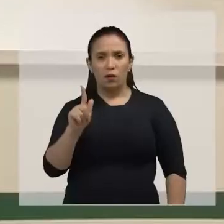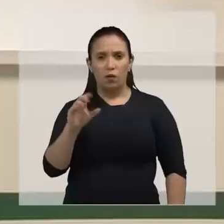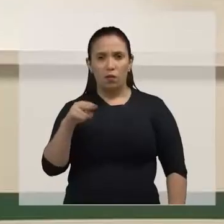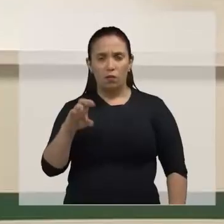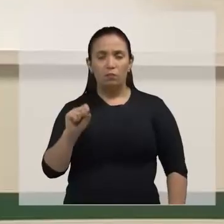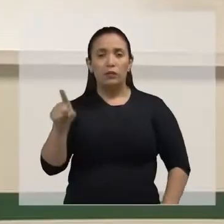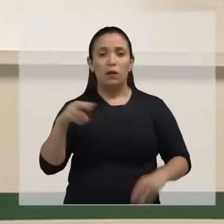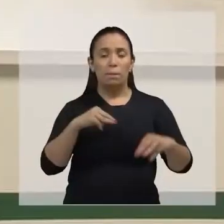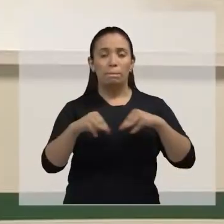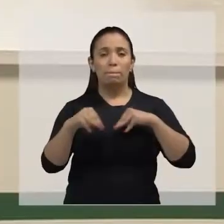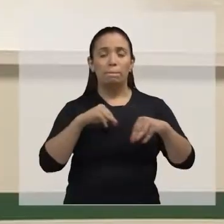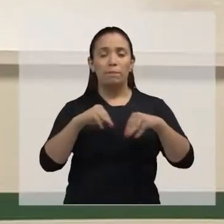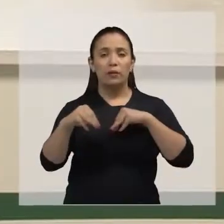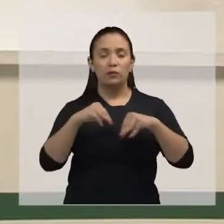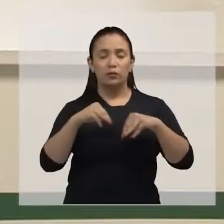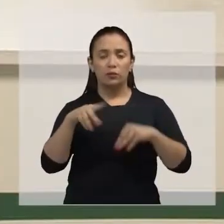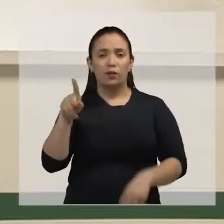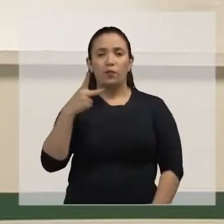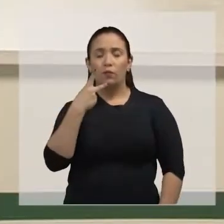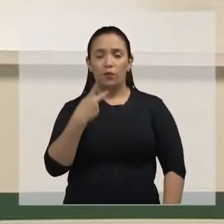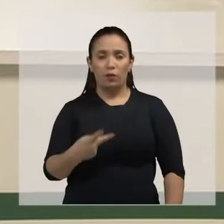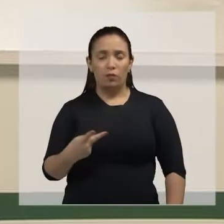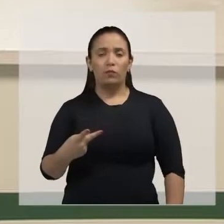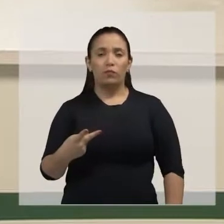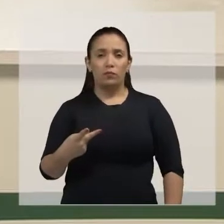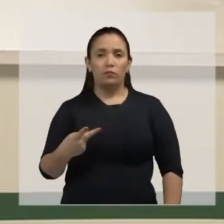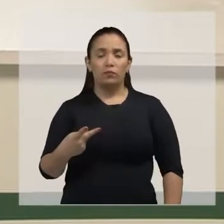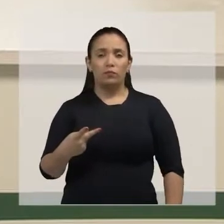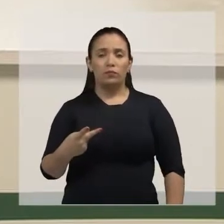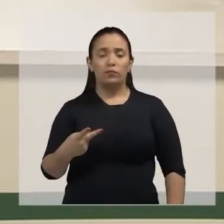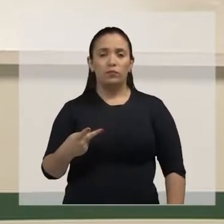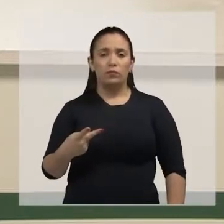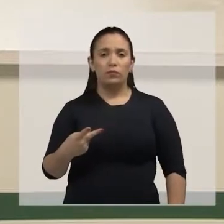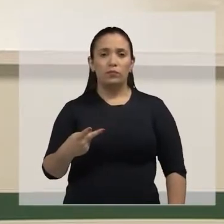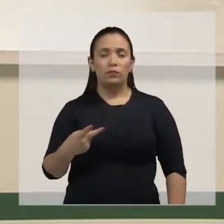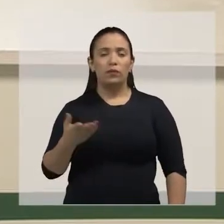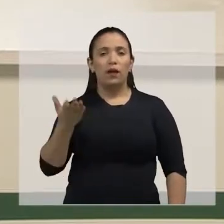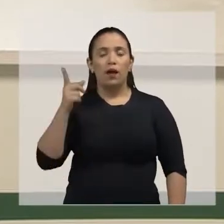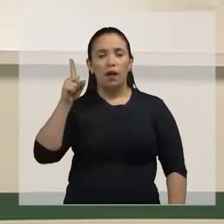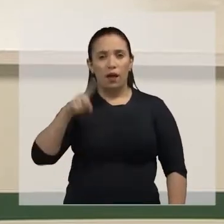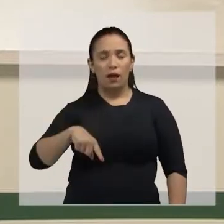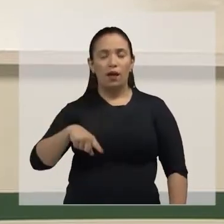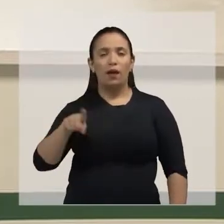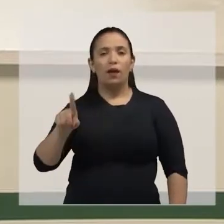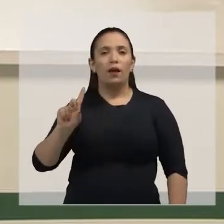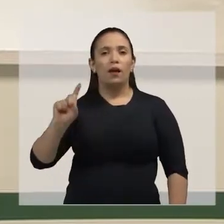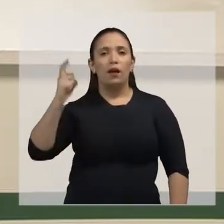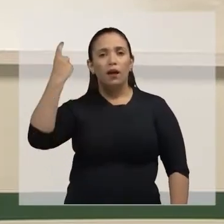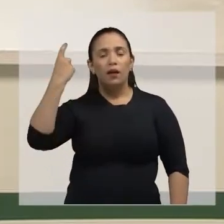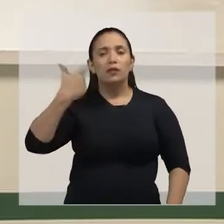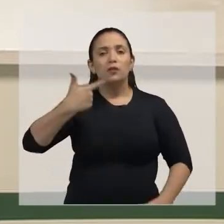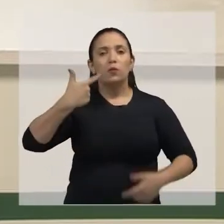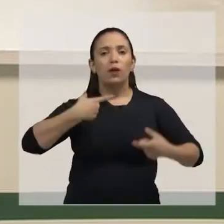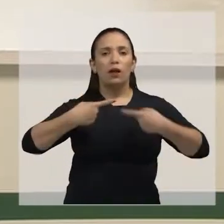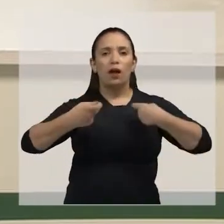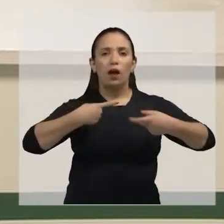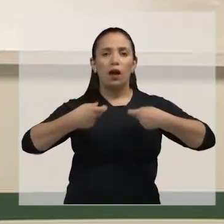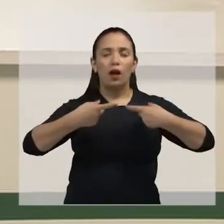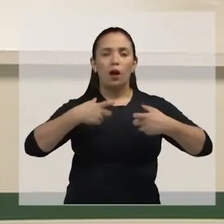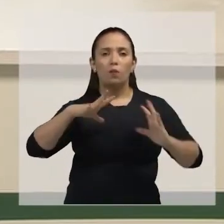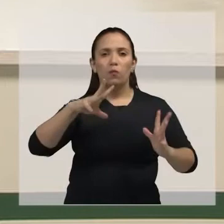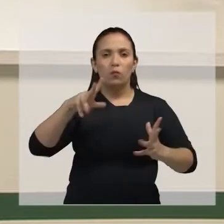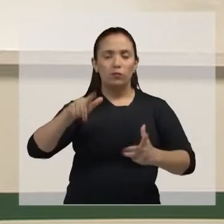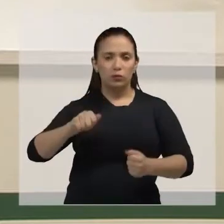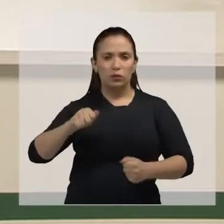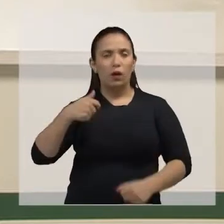O ministro digo a senhora 1000 vezes. Pois é, o ministro da divulgação lá do nazismo, lá na época da Segunda Guerra Mundial é verdadeira.